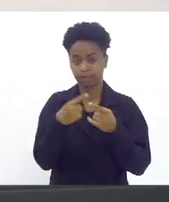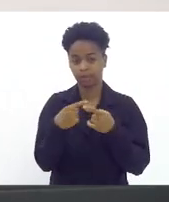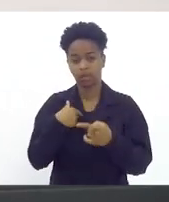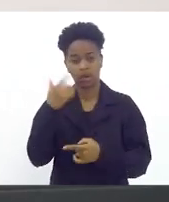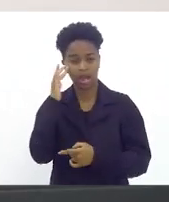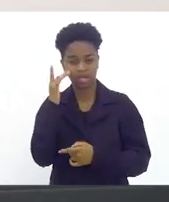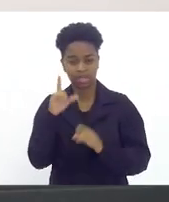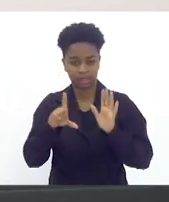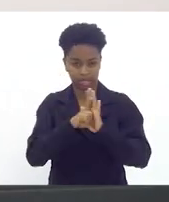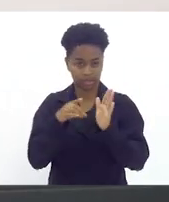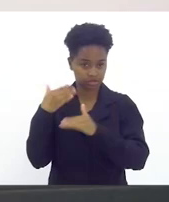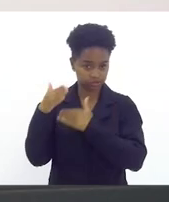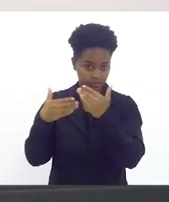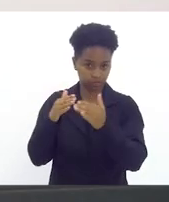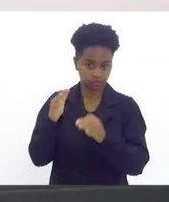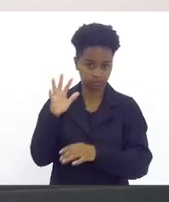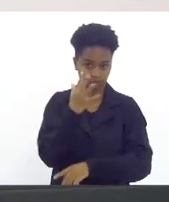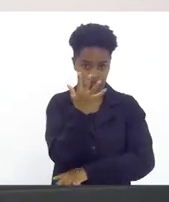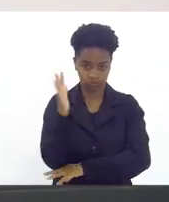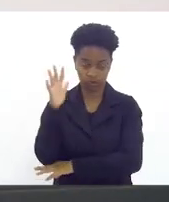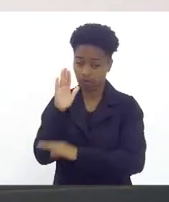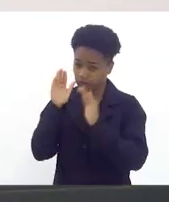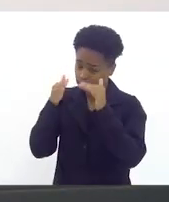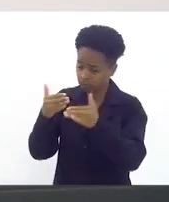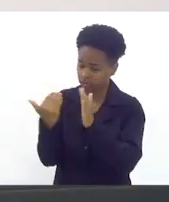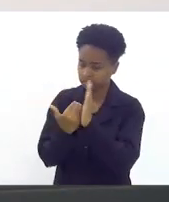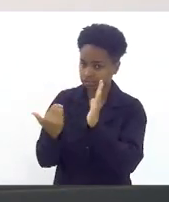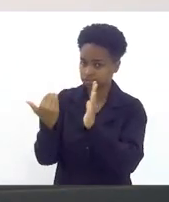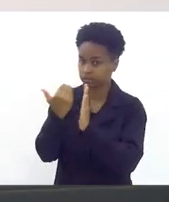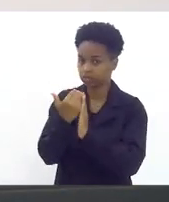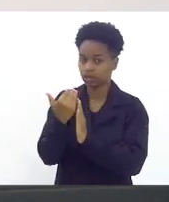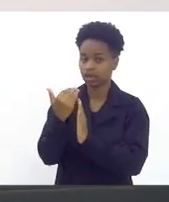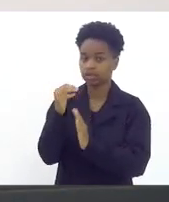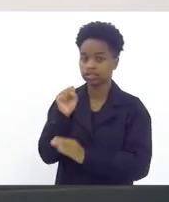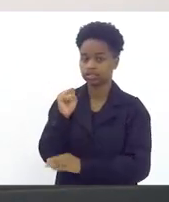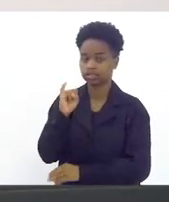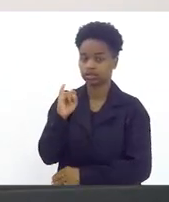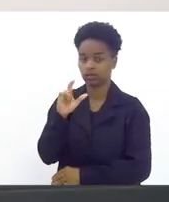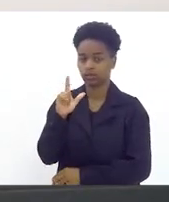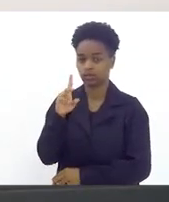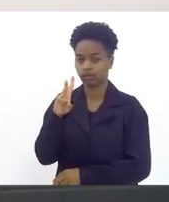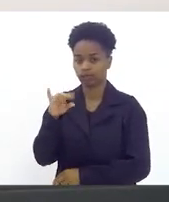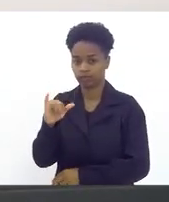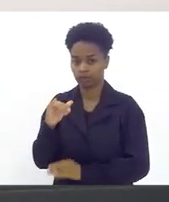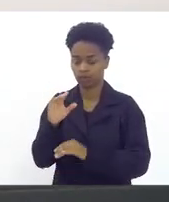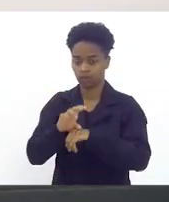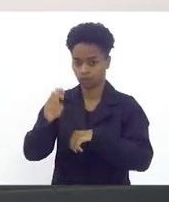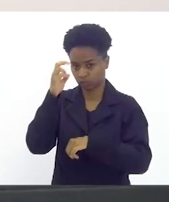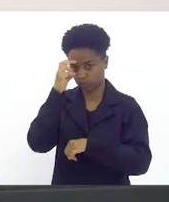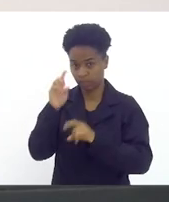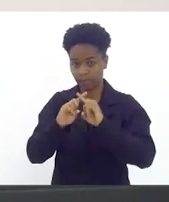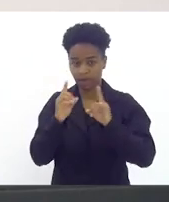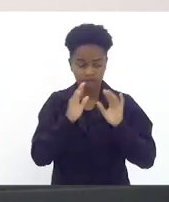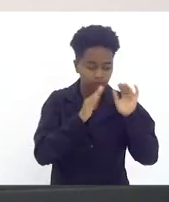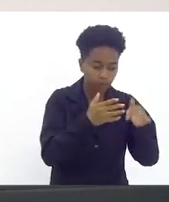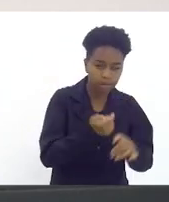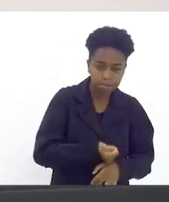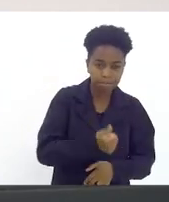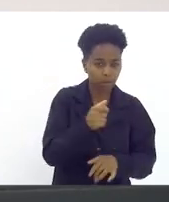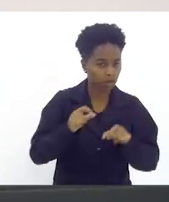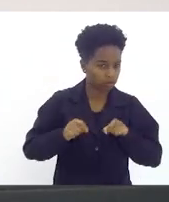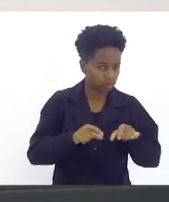Florestal ela focou demais na silvicultura e pouco na Restauração e eu assim como o fórum